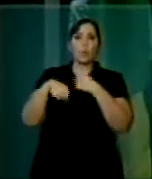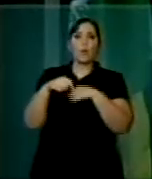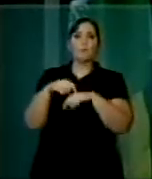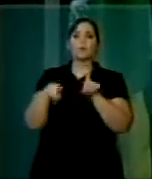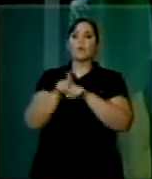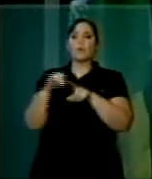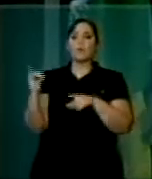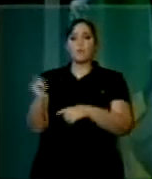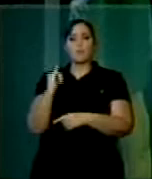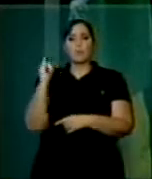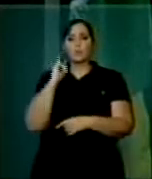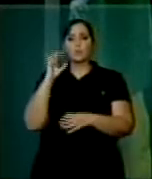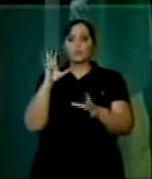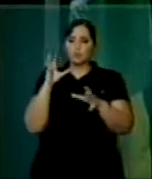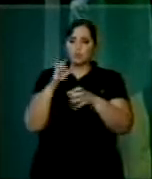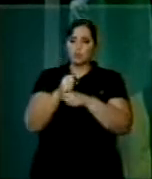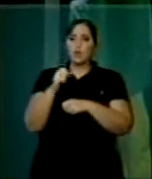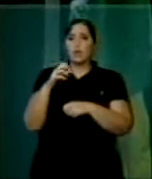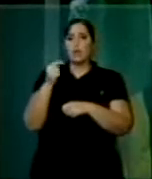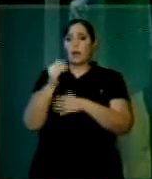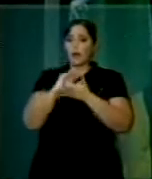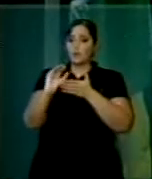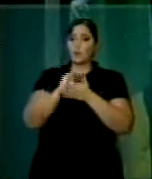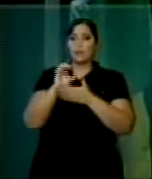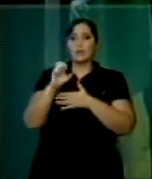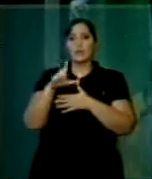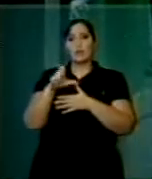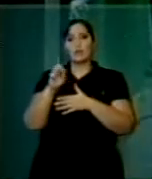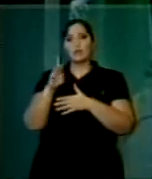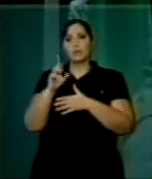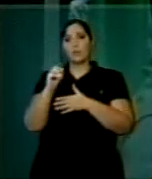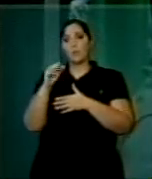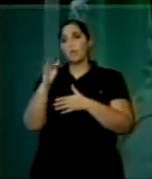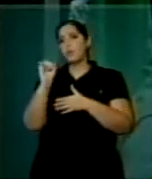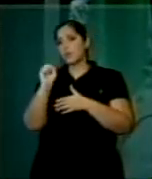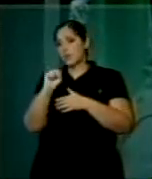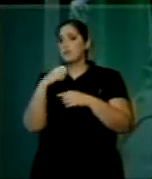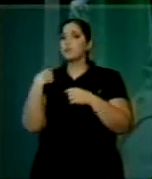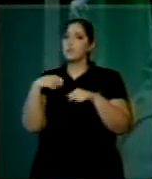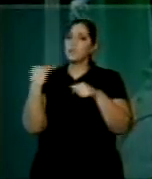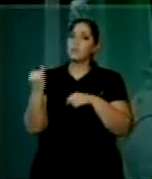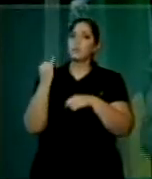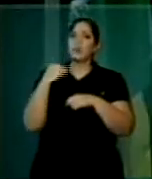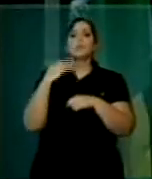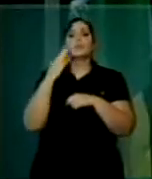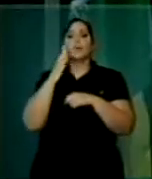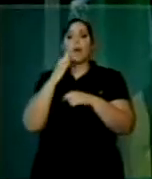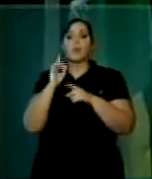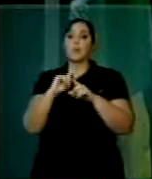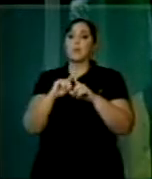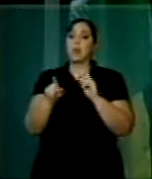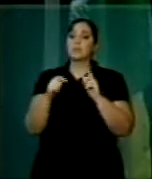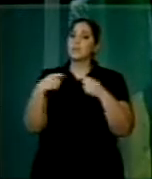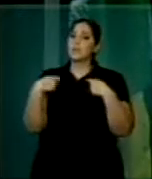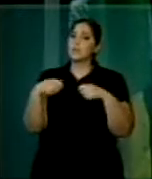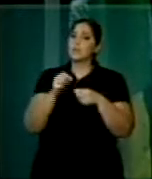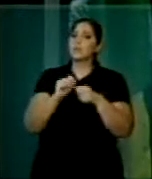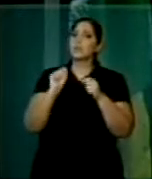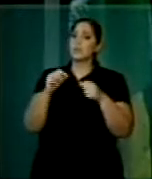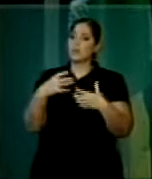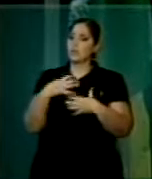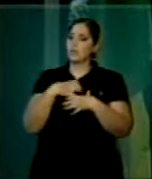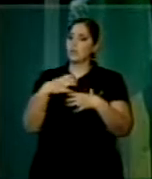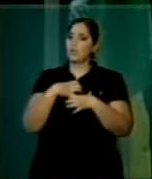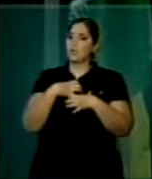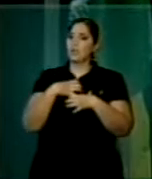importante a capitalização do sistema Eletrobras, achamos que fortalecer a Eletrobras é muito importante, mas isso há que ser feito de uma maneira